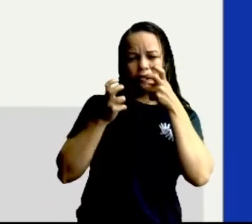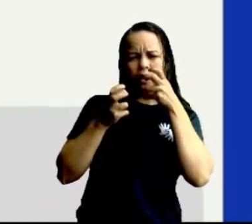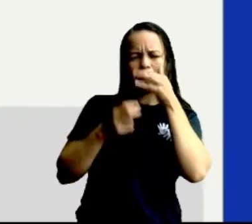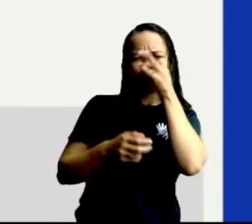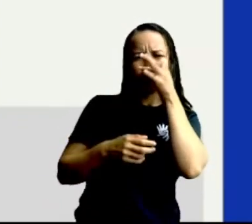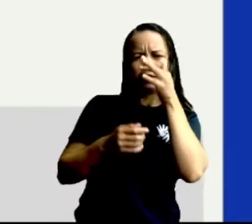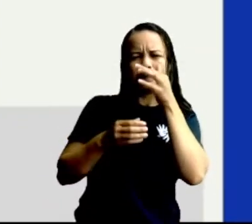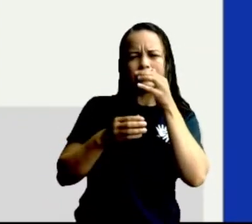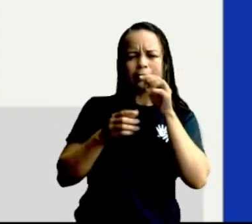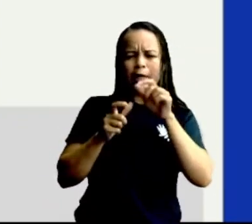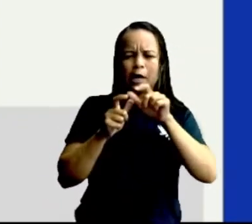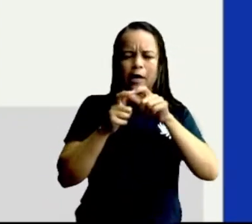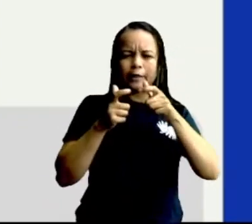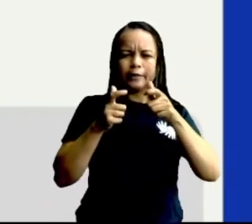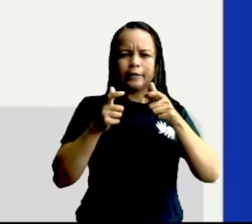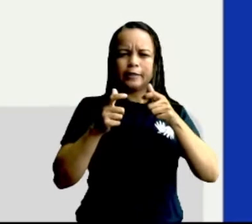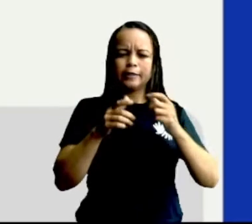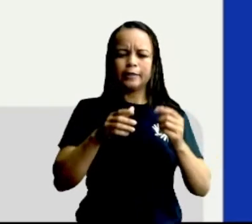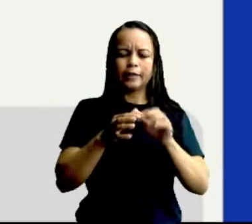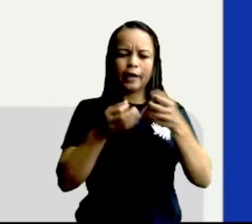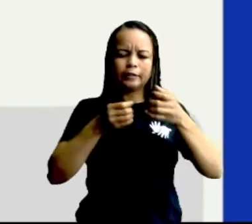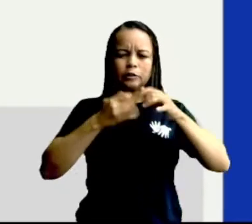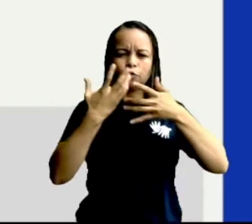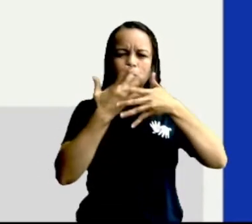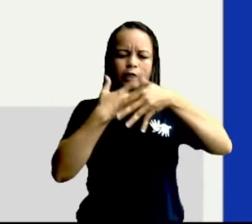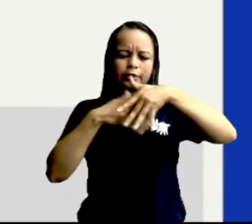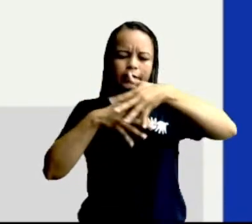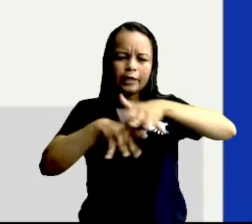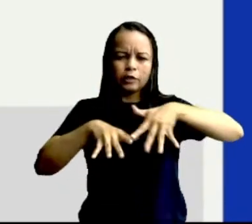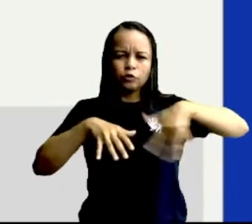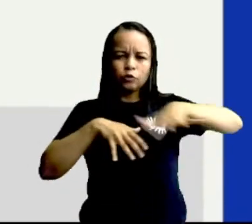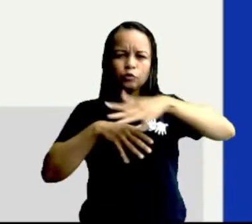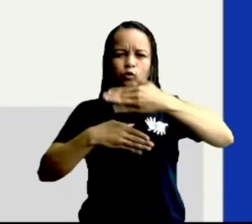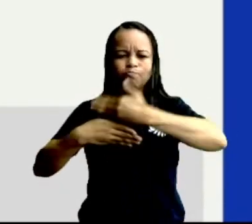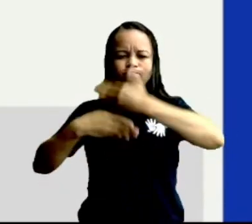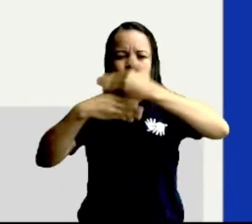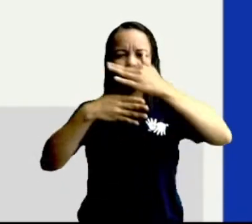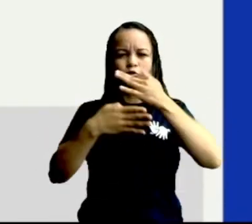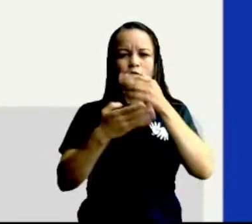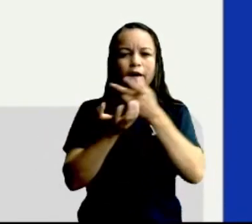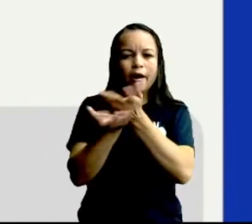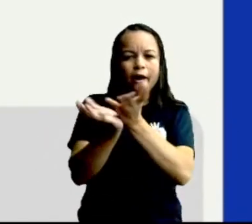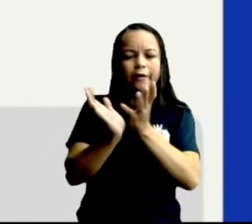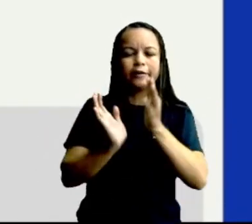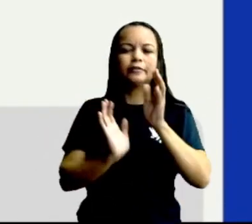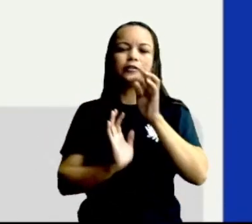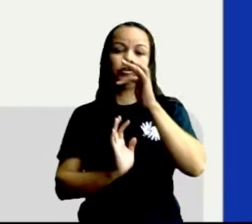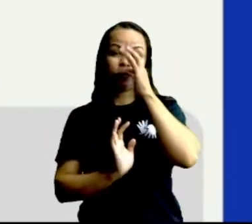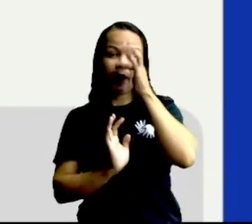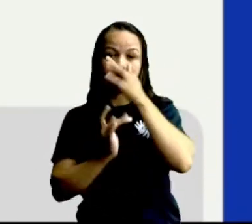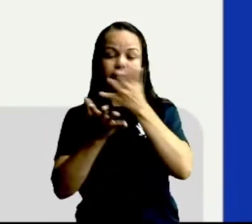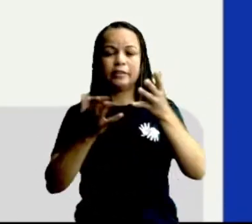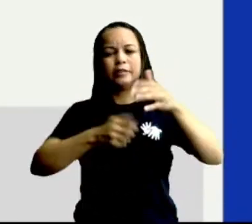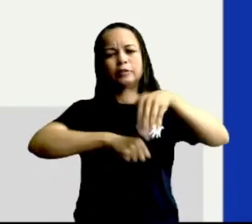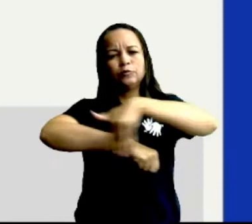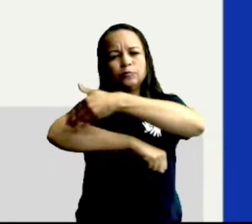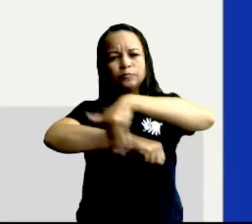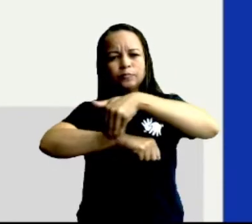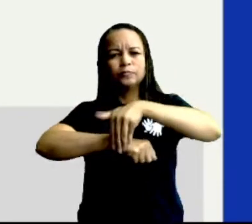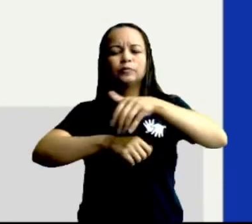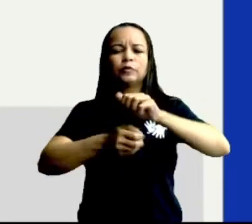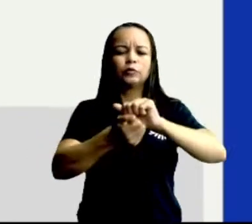que crescem nos canteiros do jardim, nos campos, tá? Na rua,